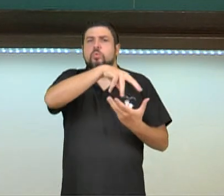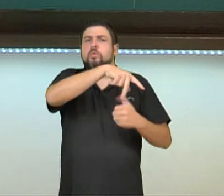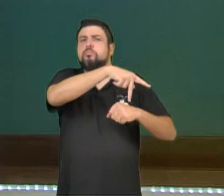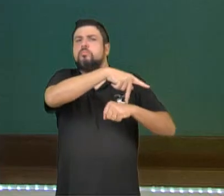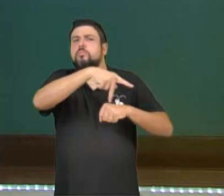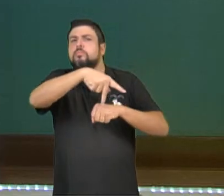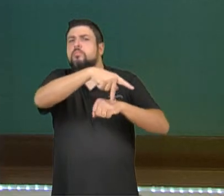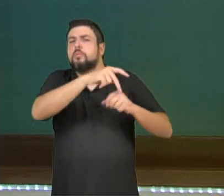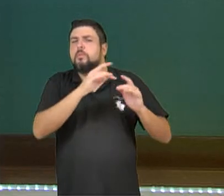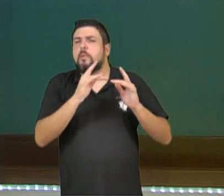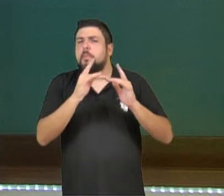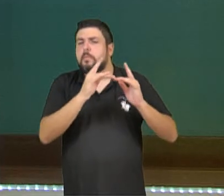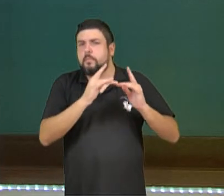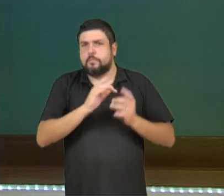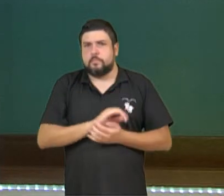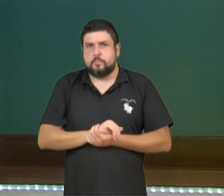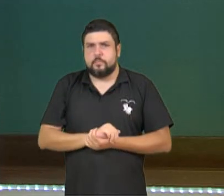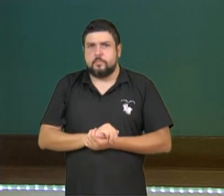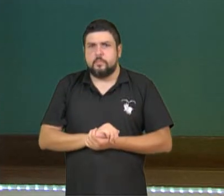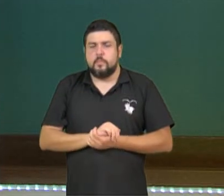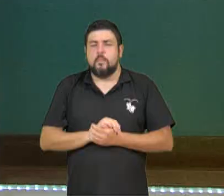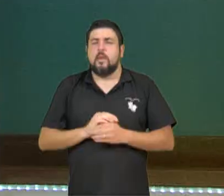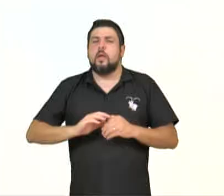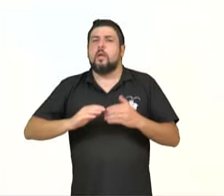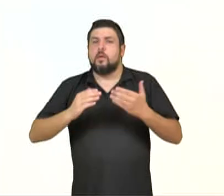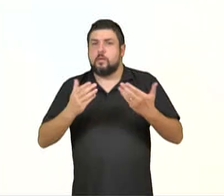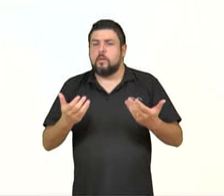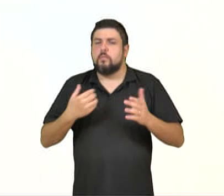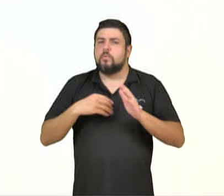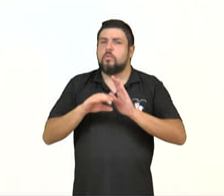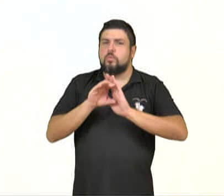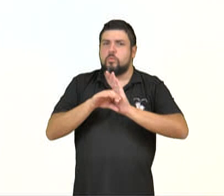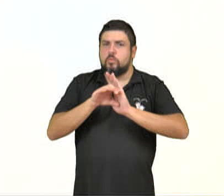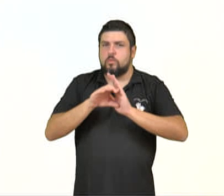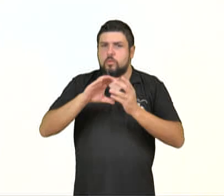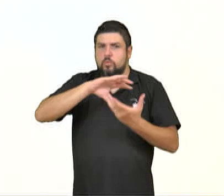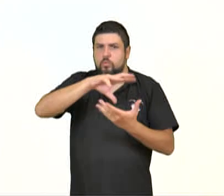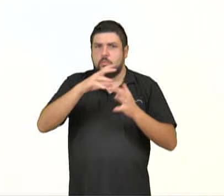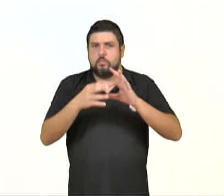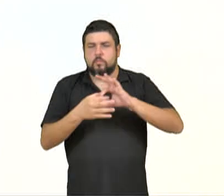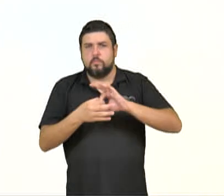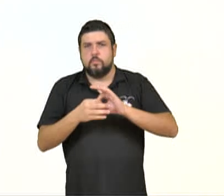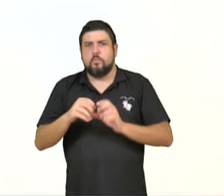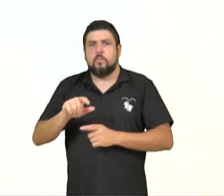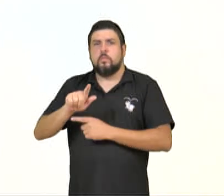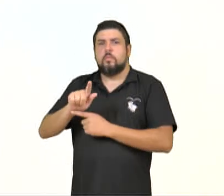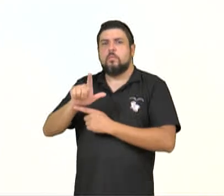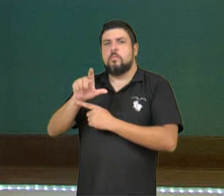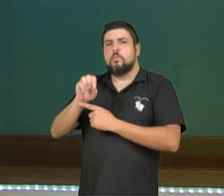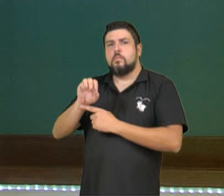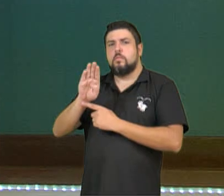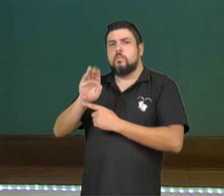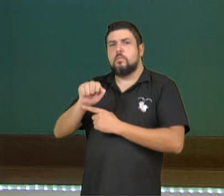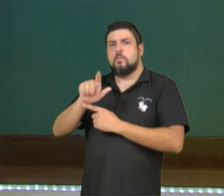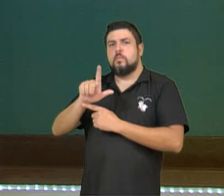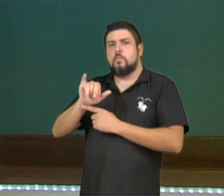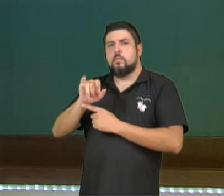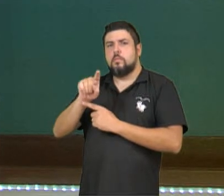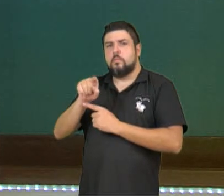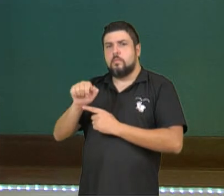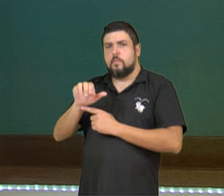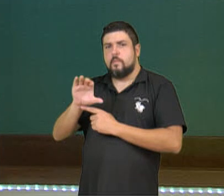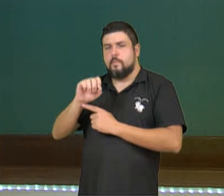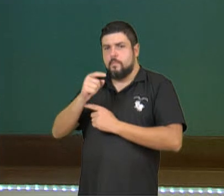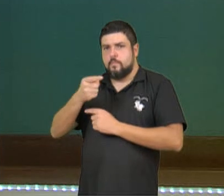da identificação, vamos buscar então o conceito de globalização. Desse conceito de globalização, temos que ter a